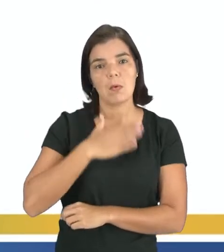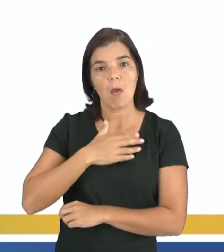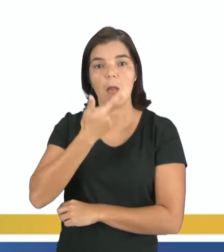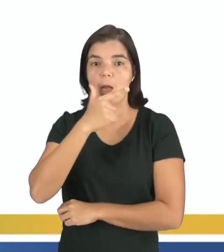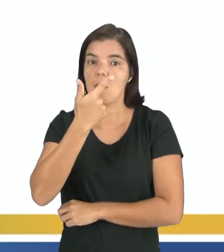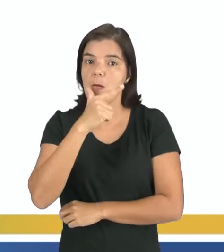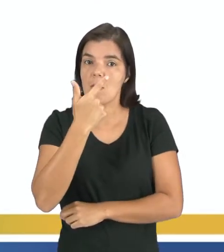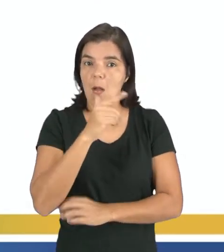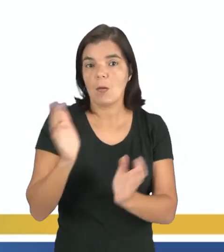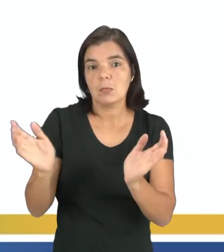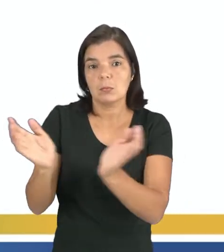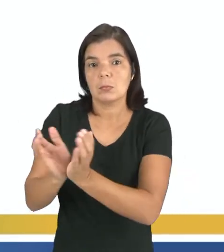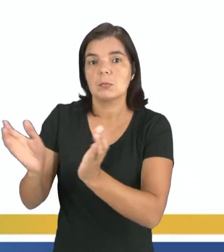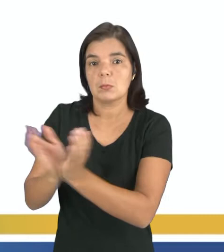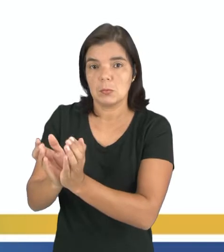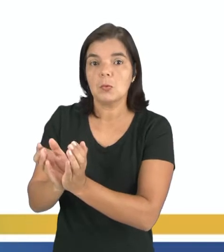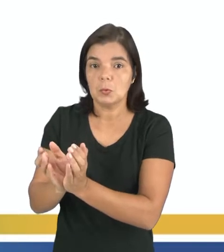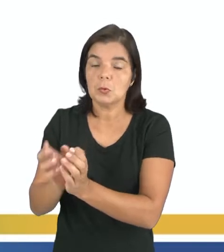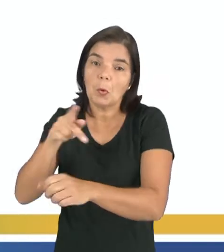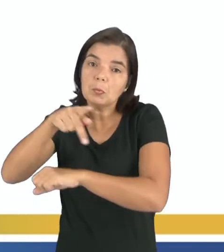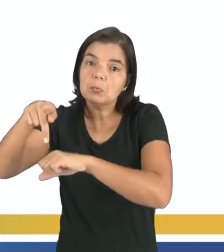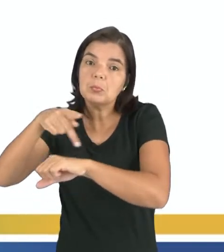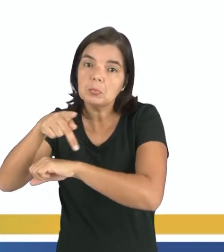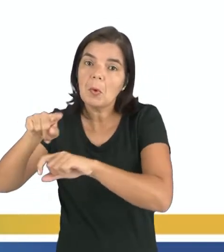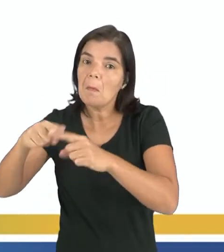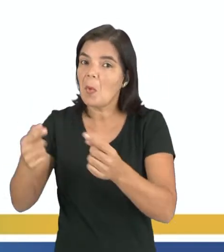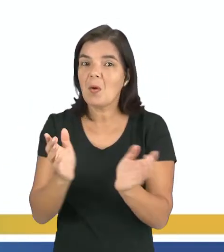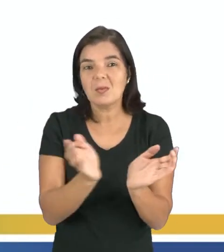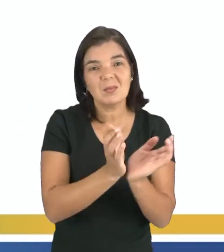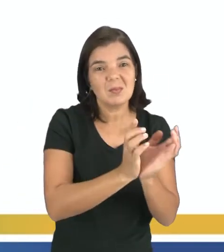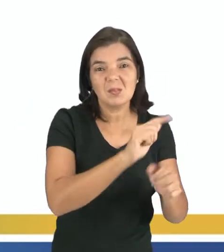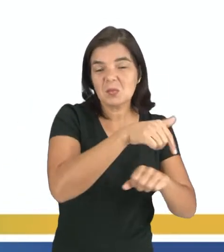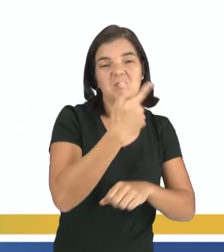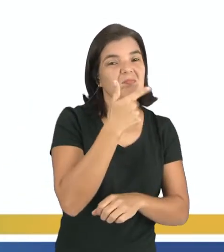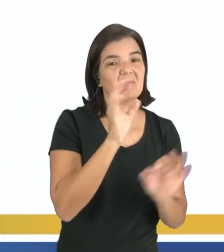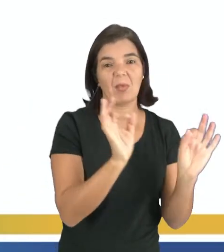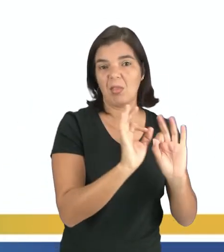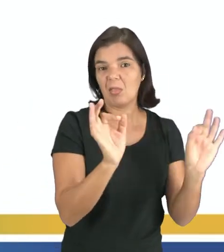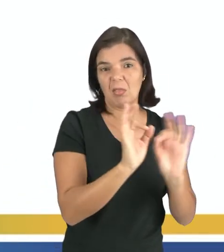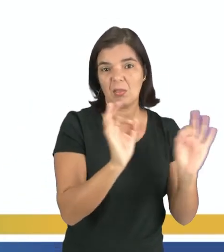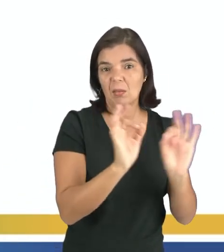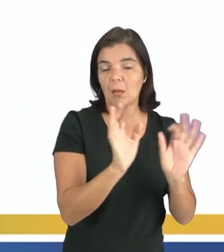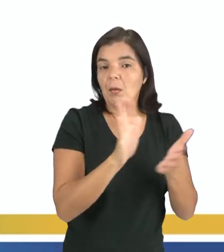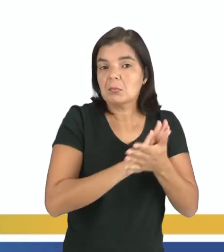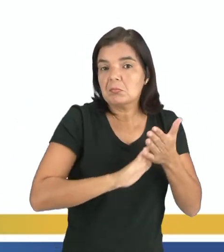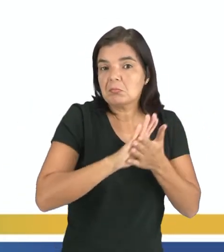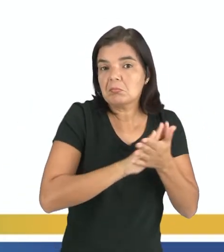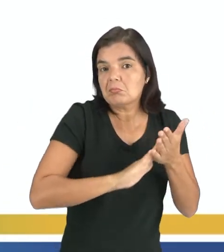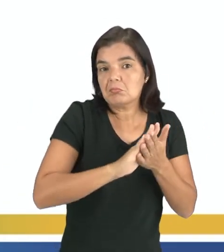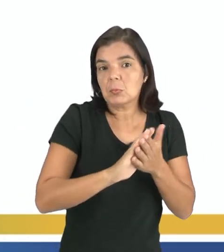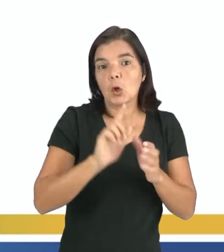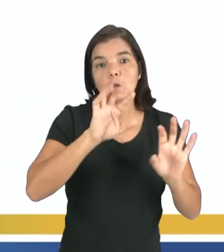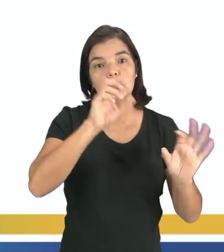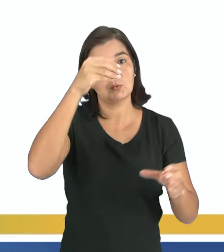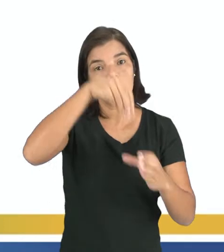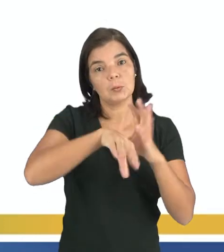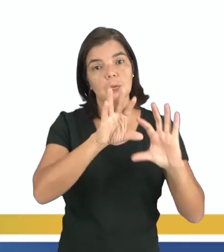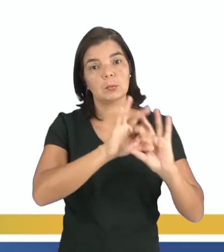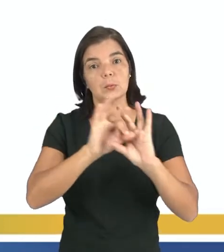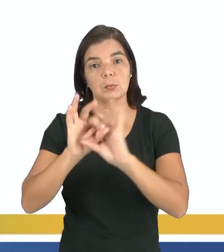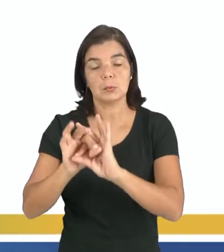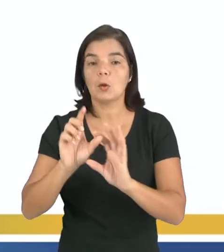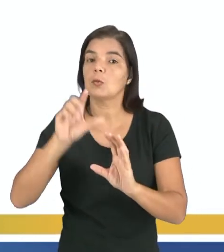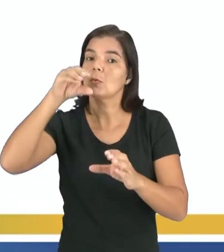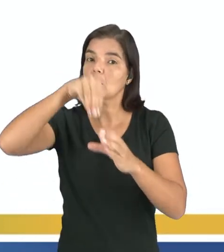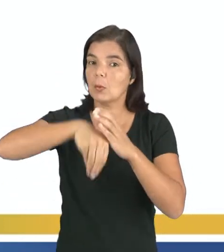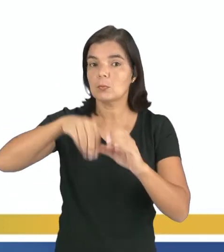uma determinada comunidade, em determinado país, pode não ser engraçado, pode não provocar o riso dentro de outro contexto, dentro de outro